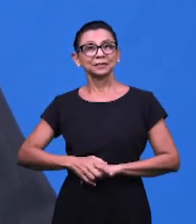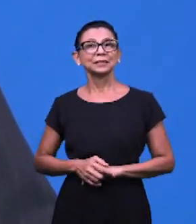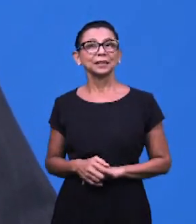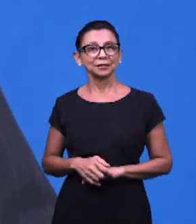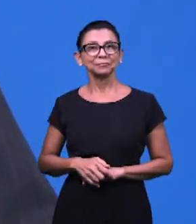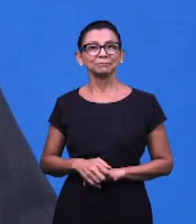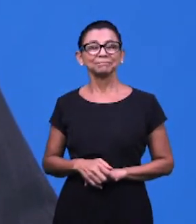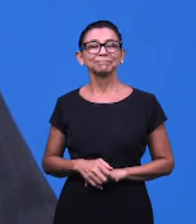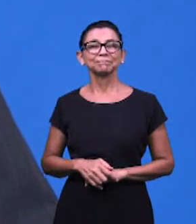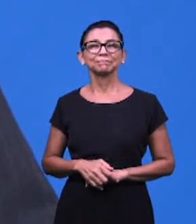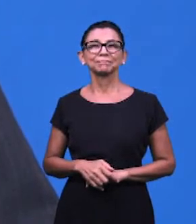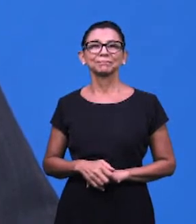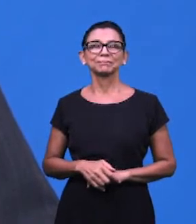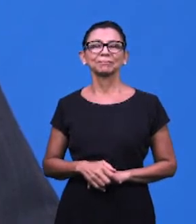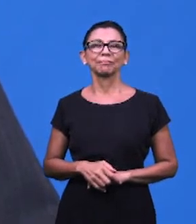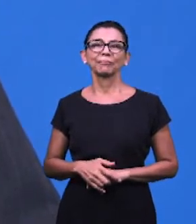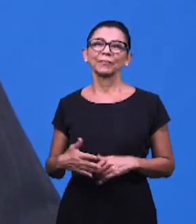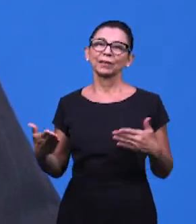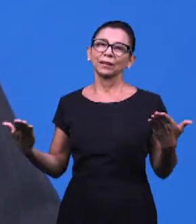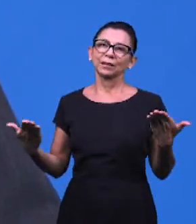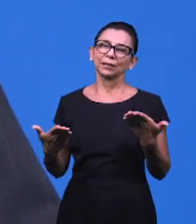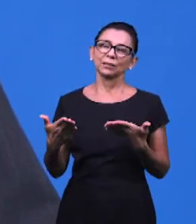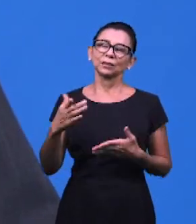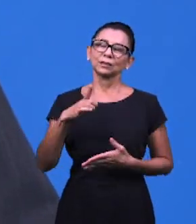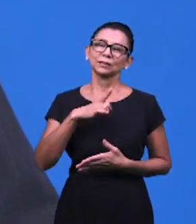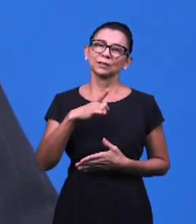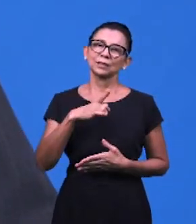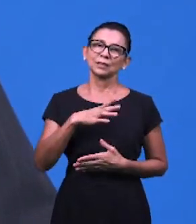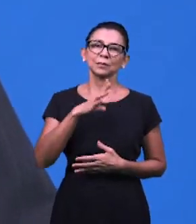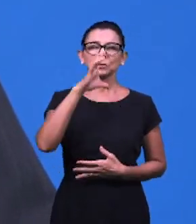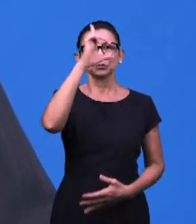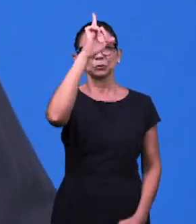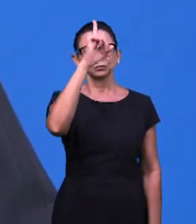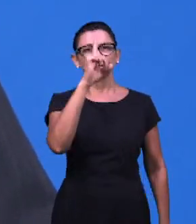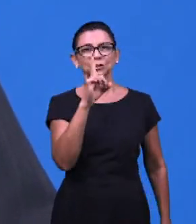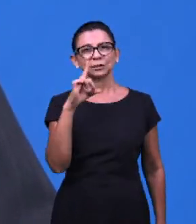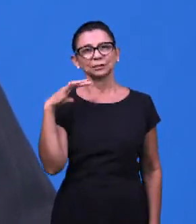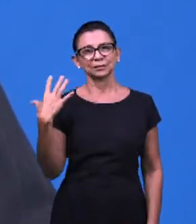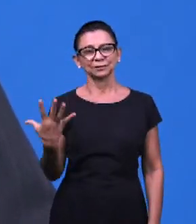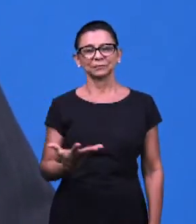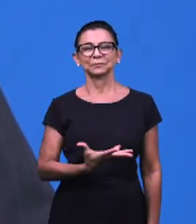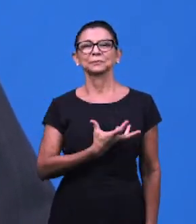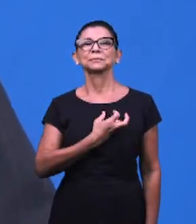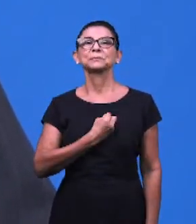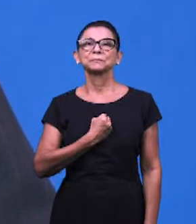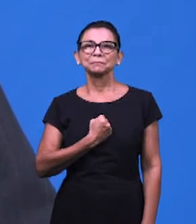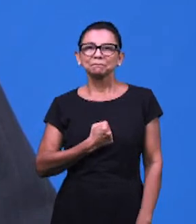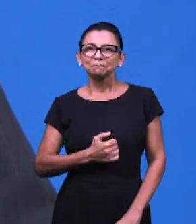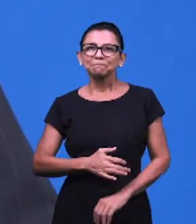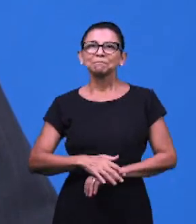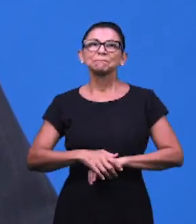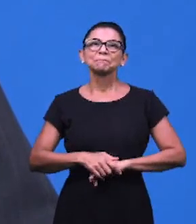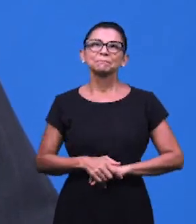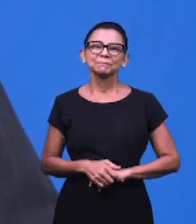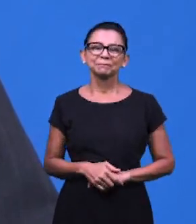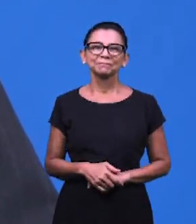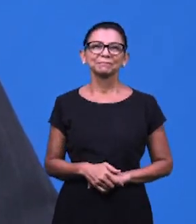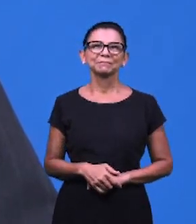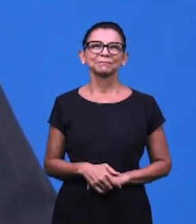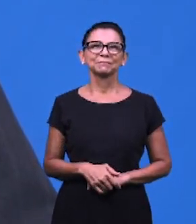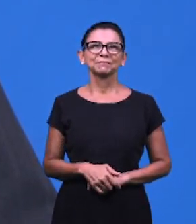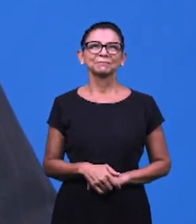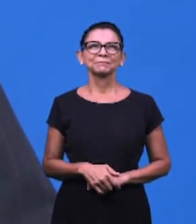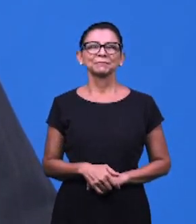todo o projeto da cruz somos nós, pois agora temos o direito à salvação. Muito bem colocado pelo